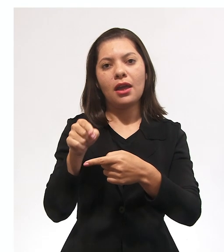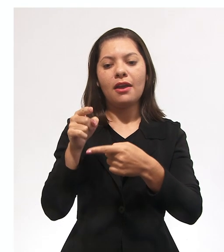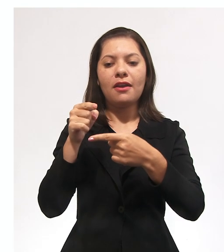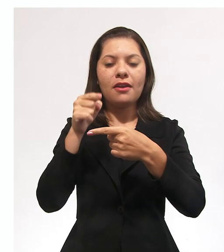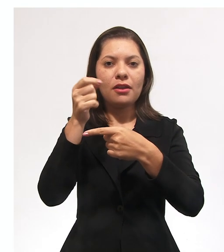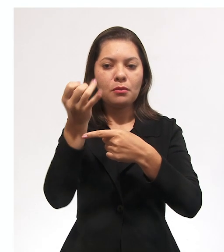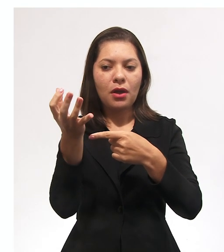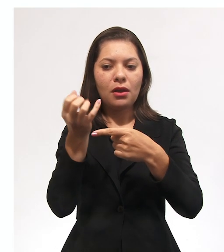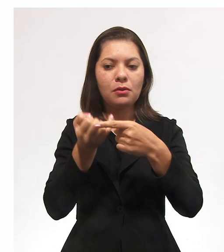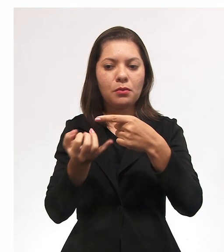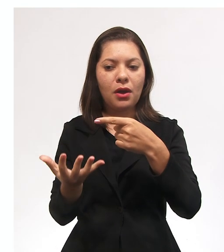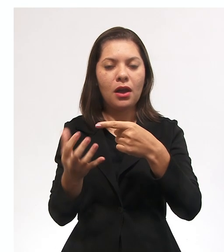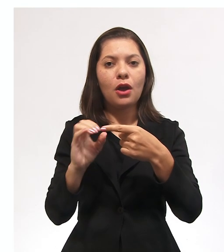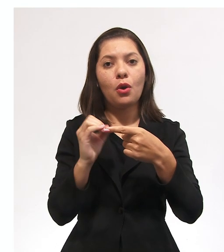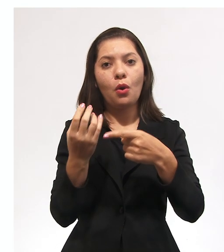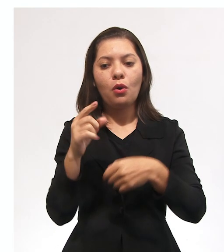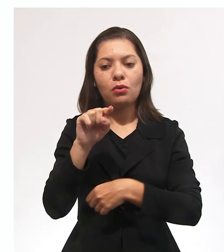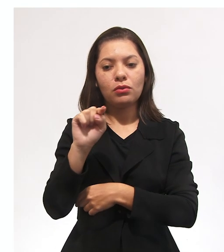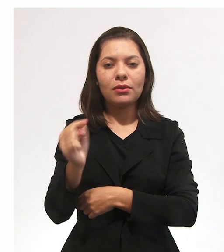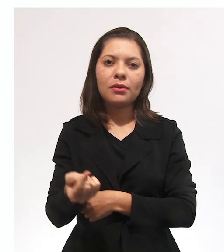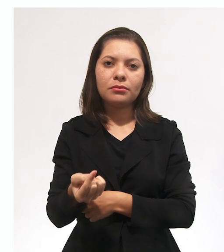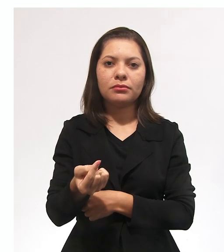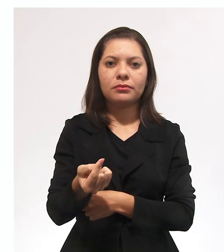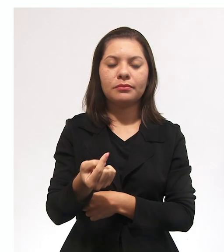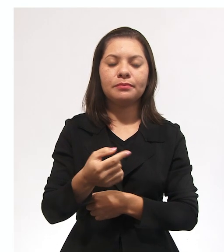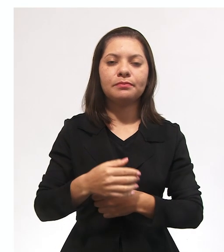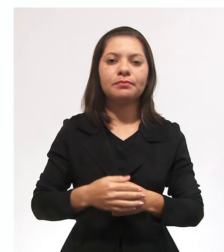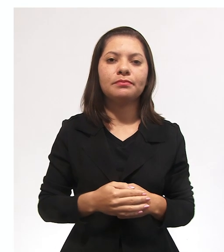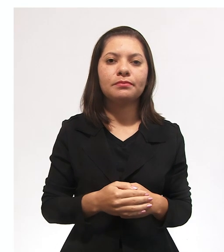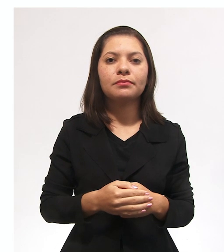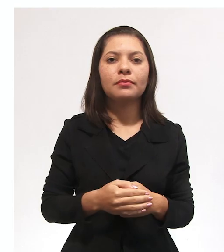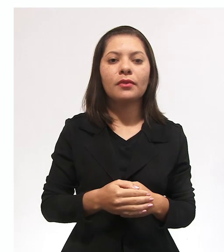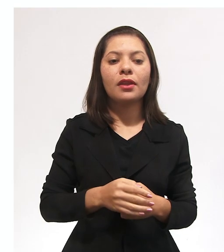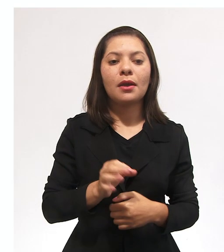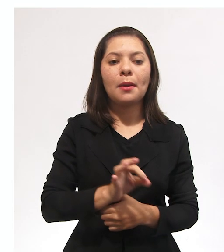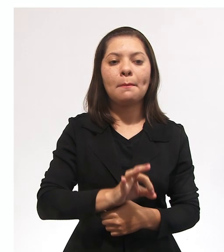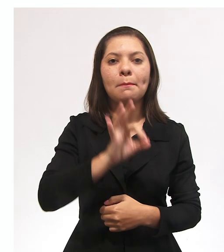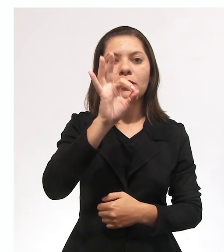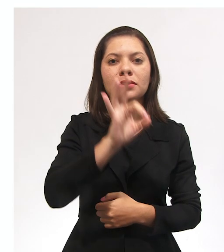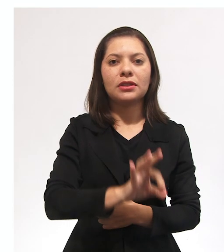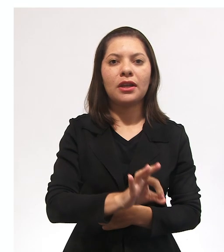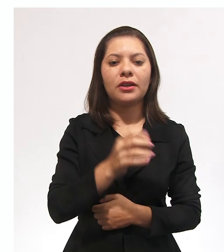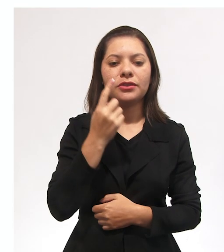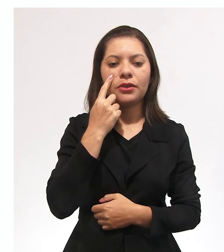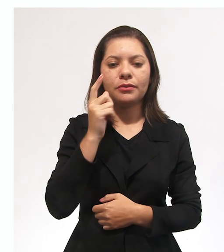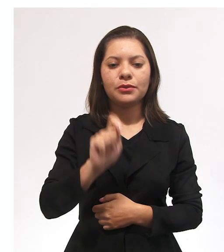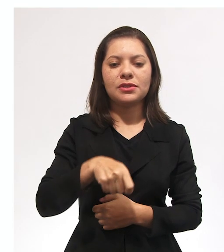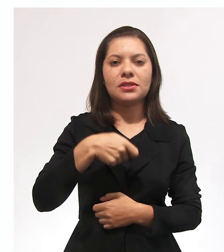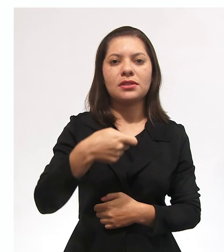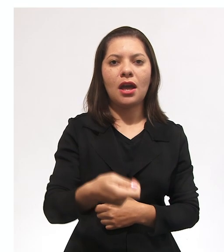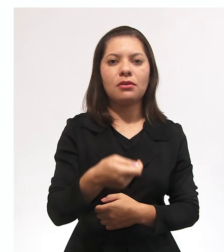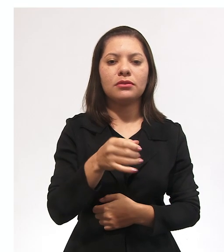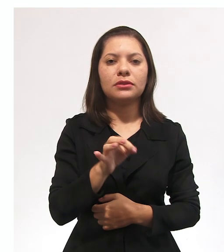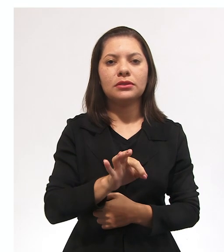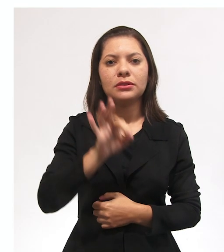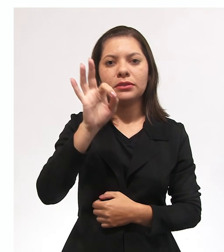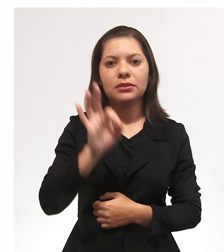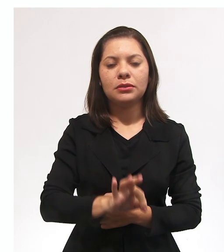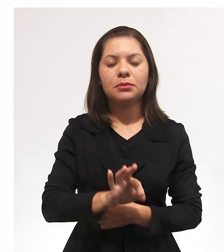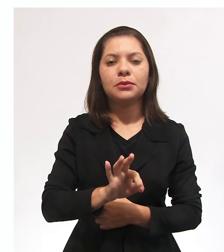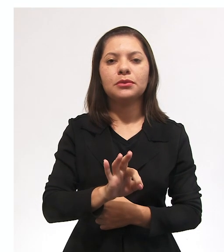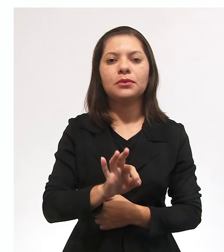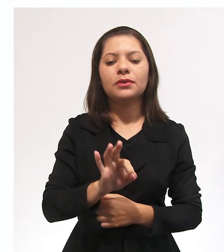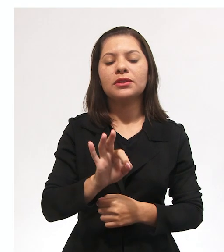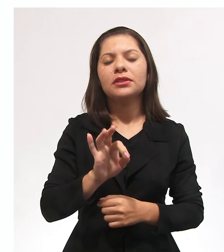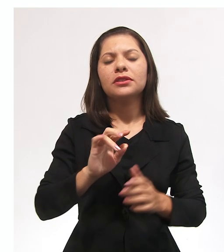em forma de número decimal. O que nós temos? A porcentagem esse símbolo de porcentagem aqui, como a gente viu,